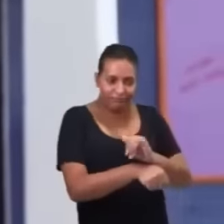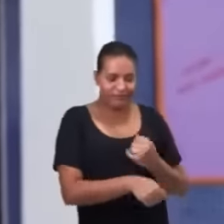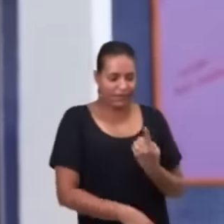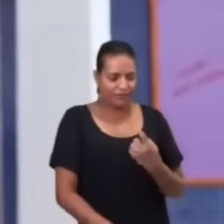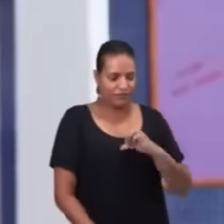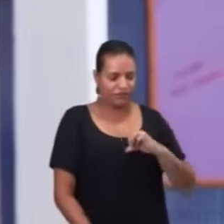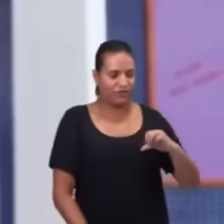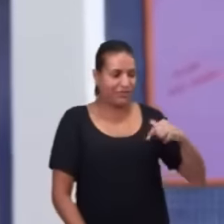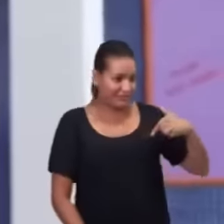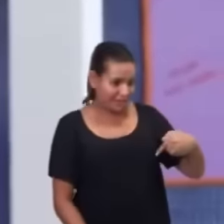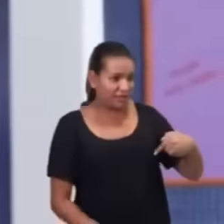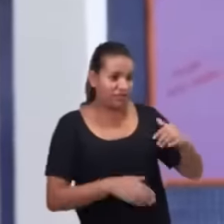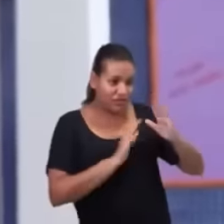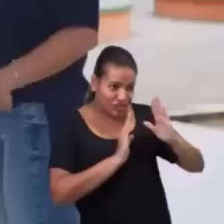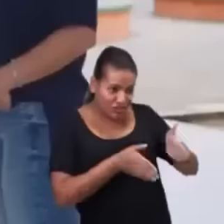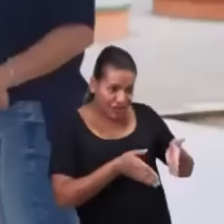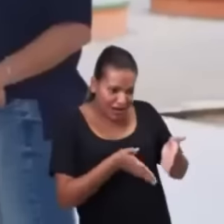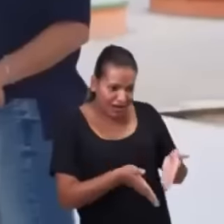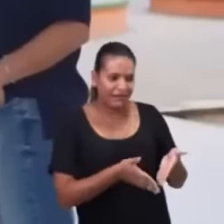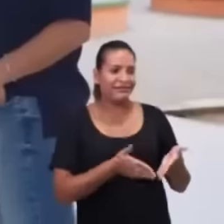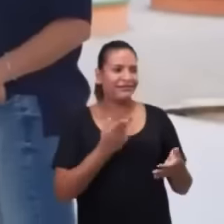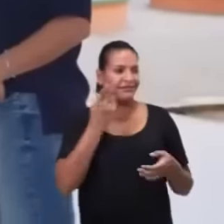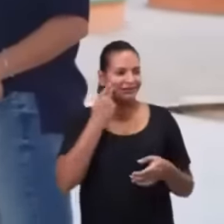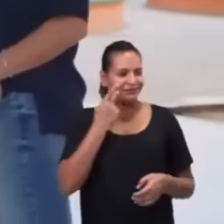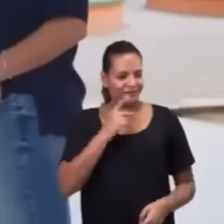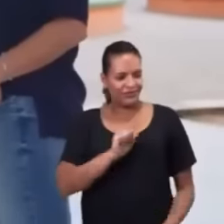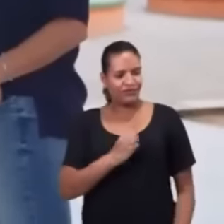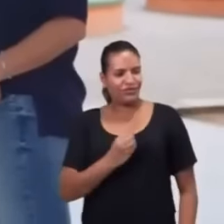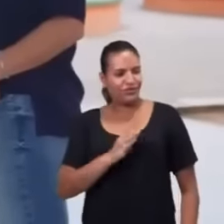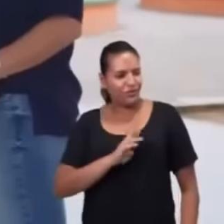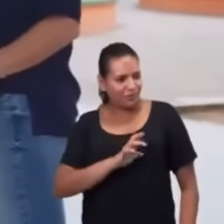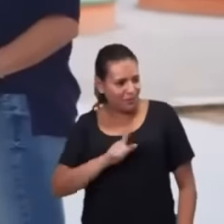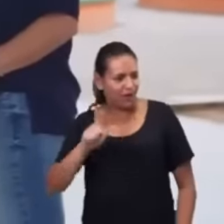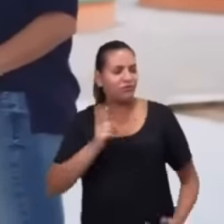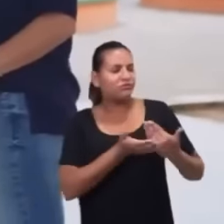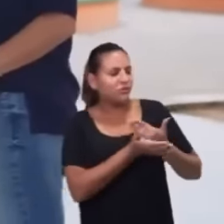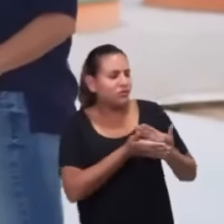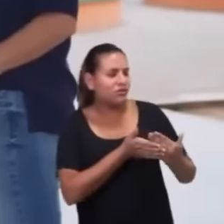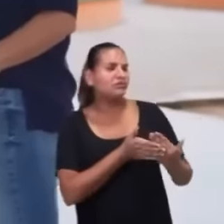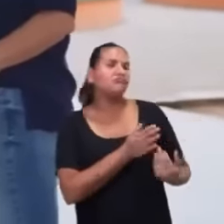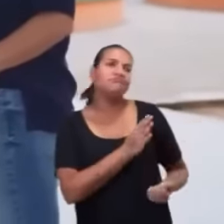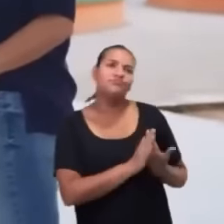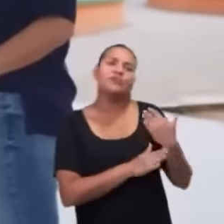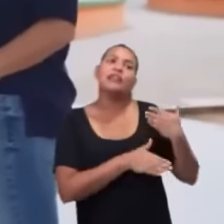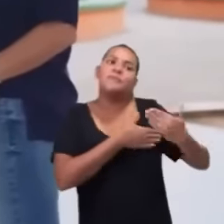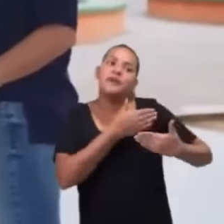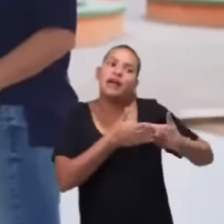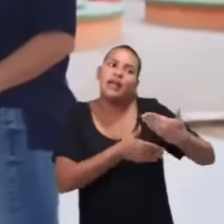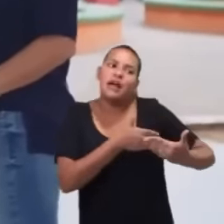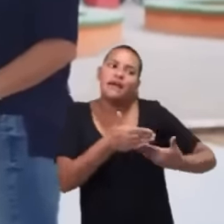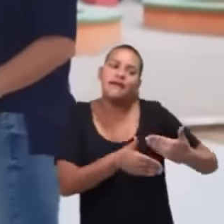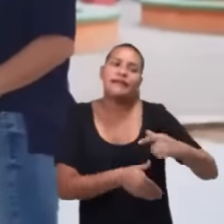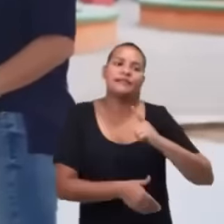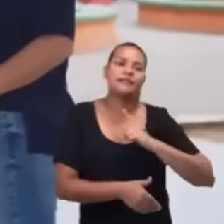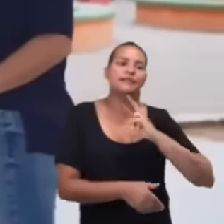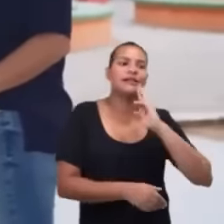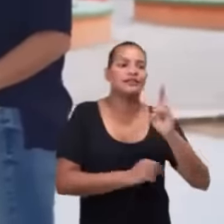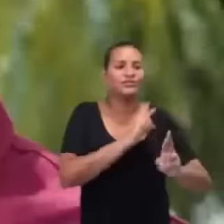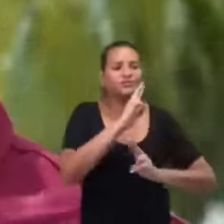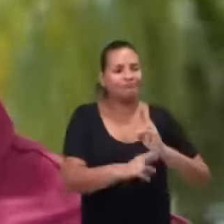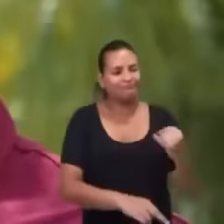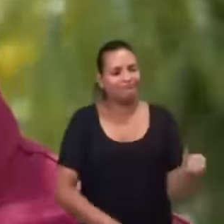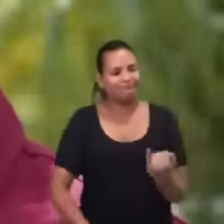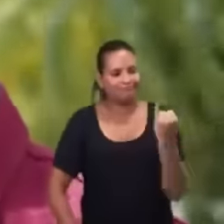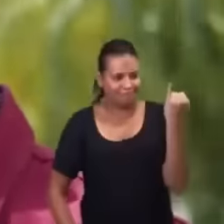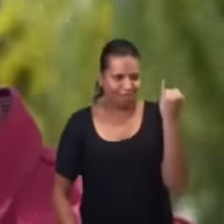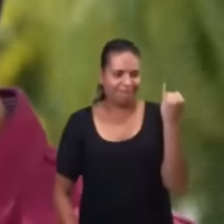ano de 1997, que geram uma série de desconfortos iniciais e que depois vão ser compreendidas como resultados importantes.